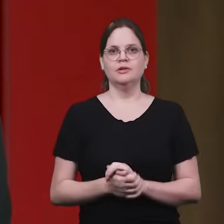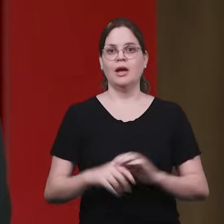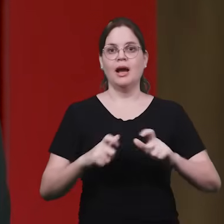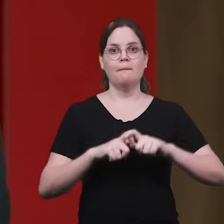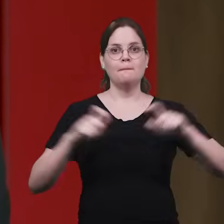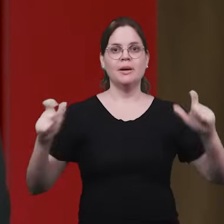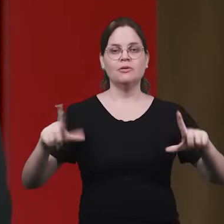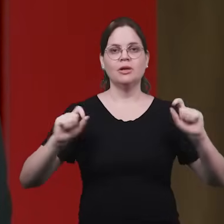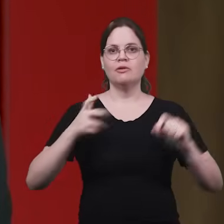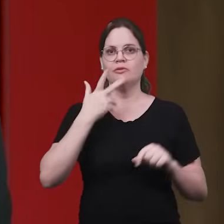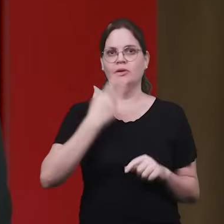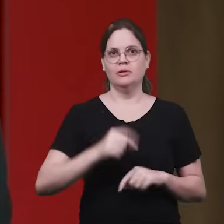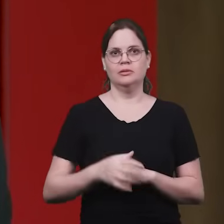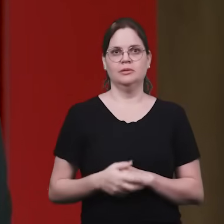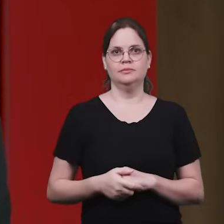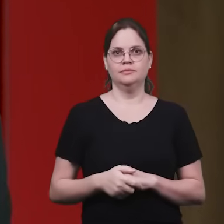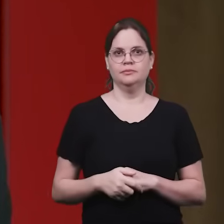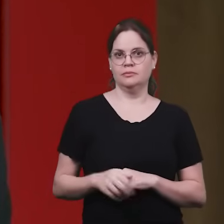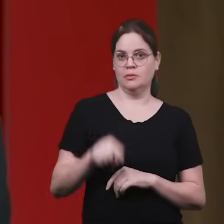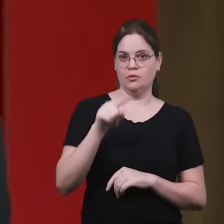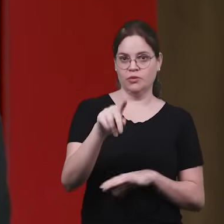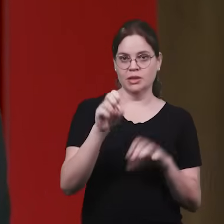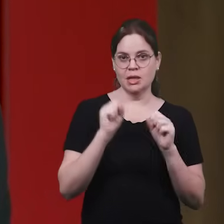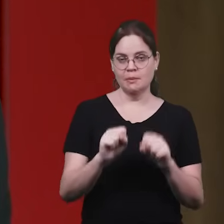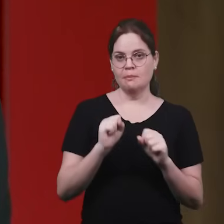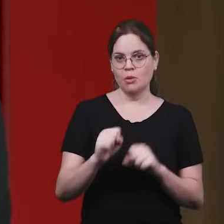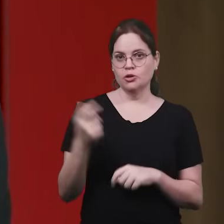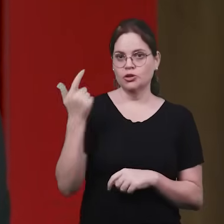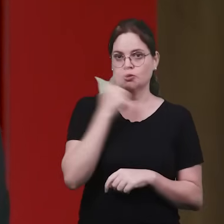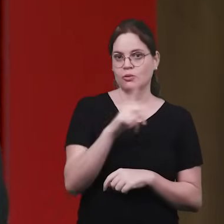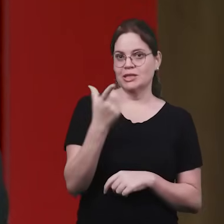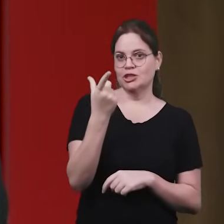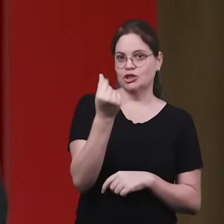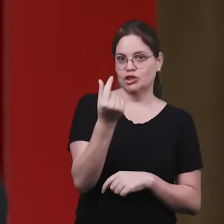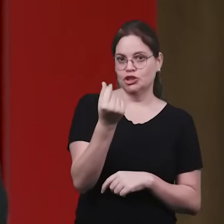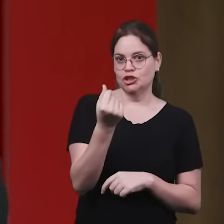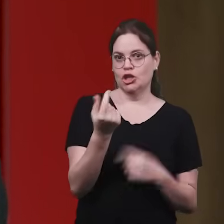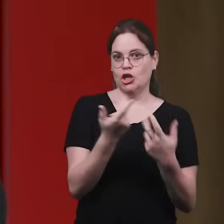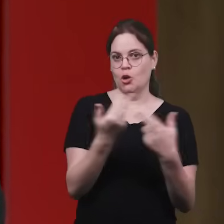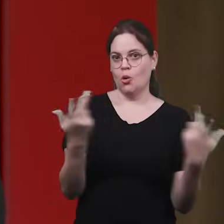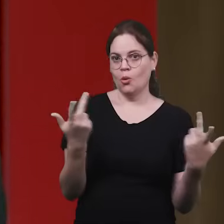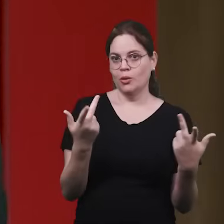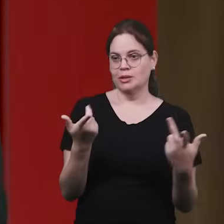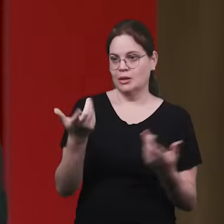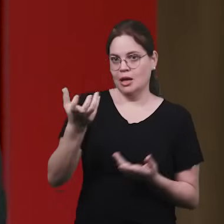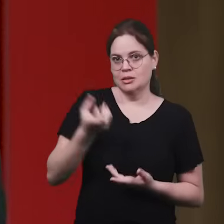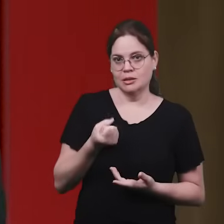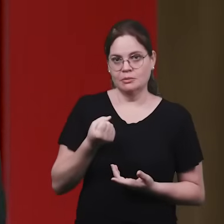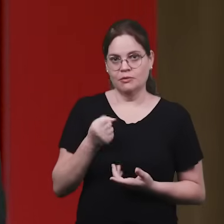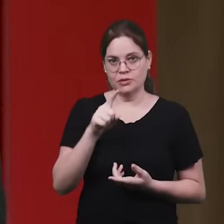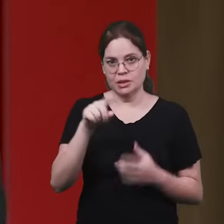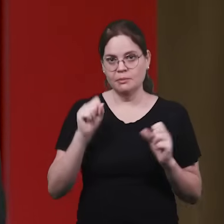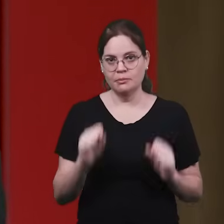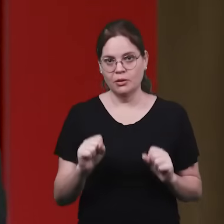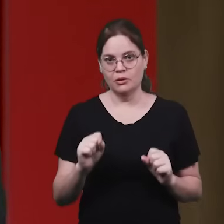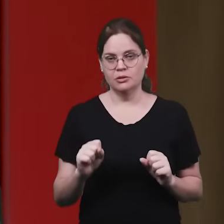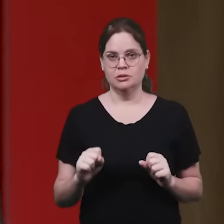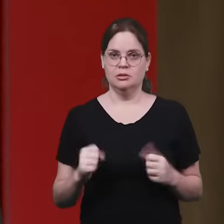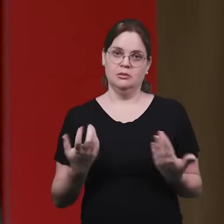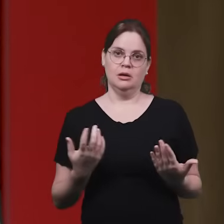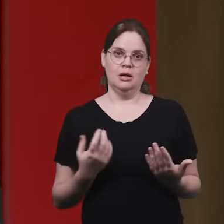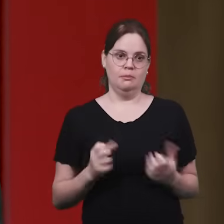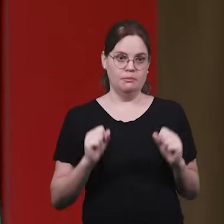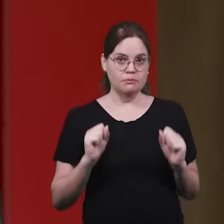maioria, se não todas, dizem assim, olha, você pode ganhar X reais. Vai poder, todo mundo pode, né? Mas